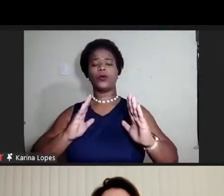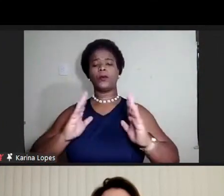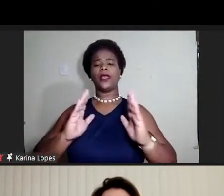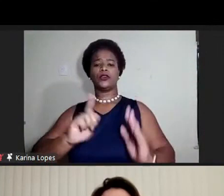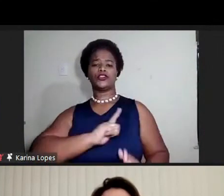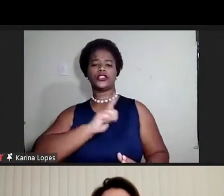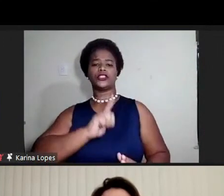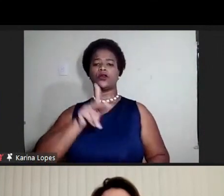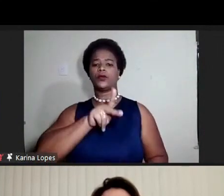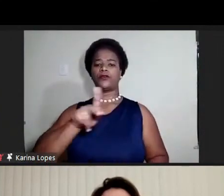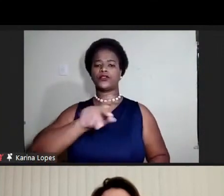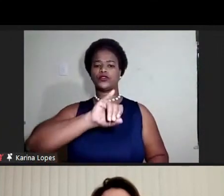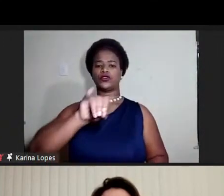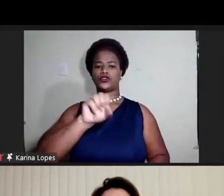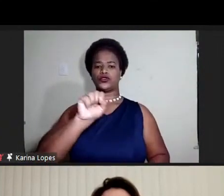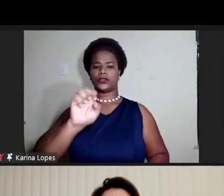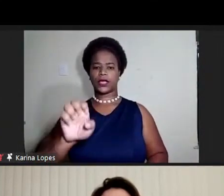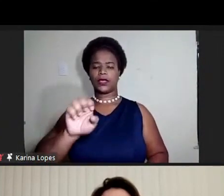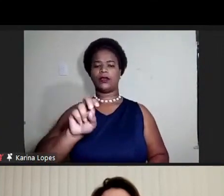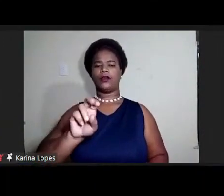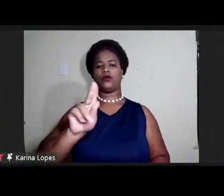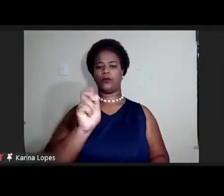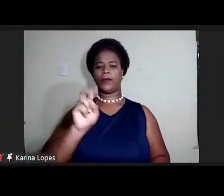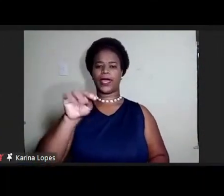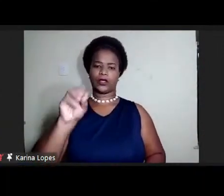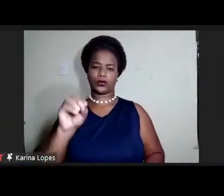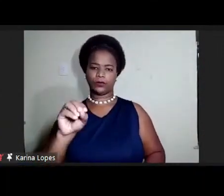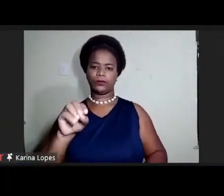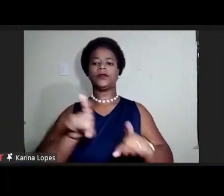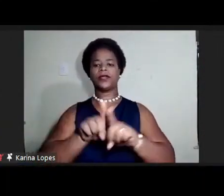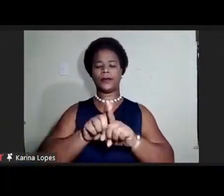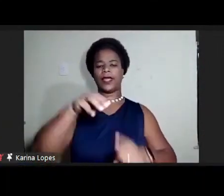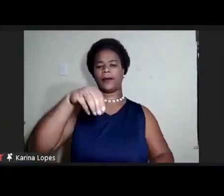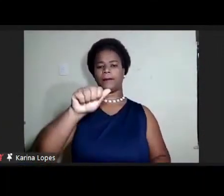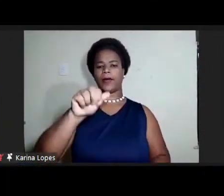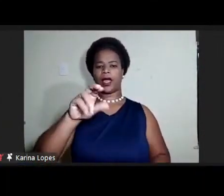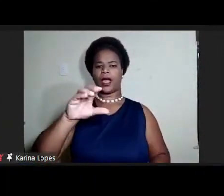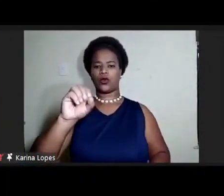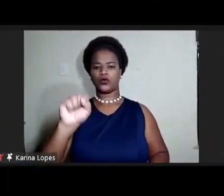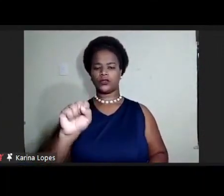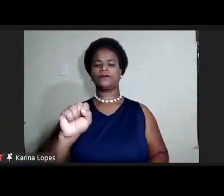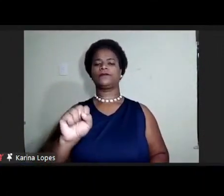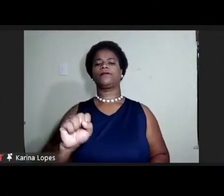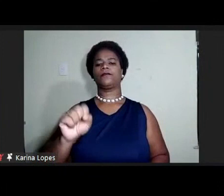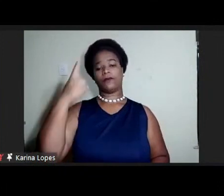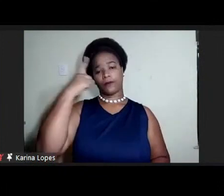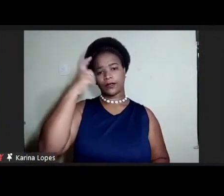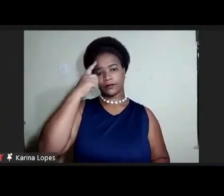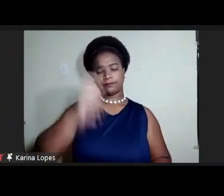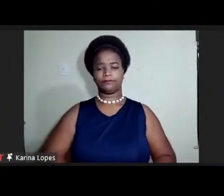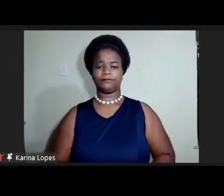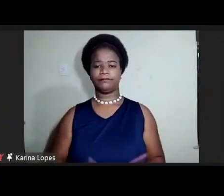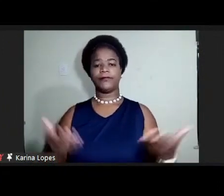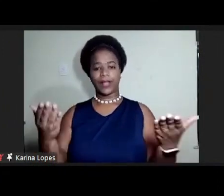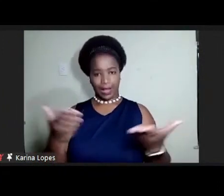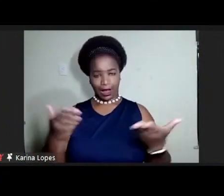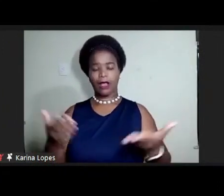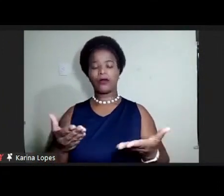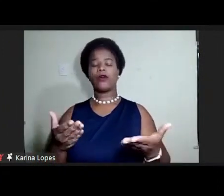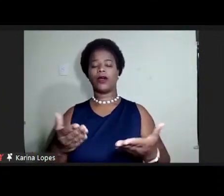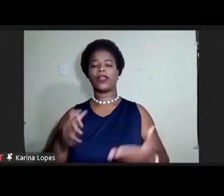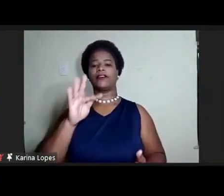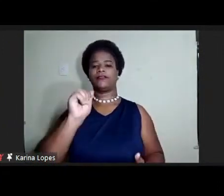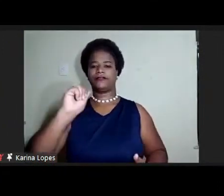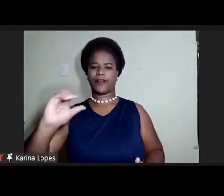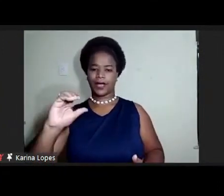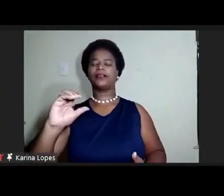Viana Lima Júnior e Marcos Vinícius Davi. Neste período, a atual FAC passou por muitas